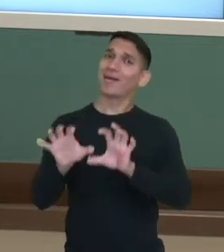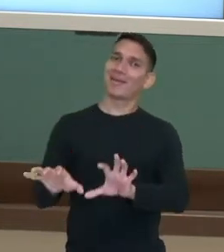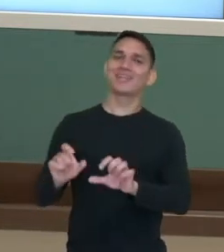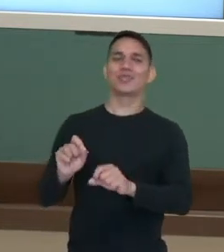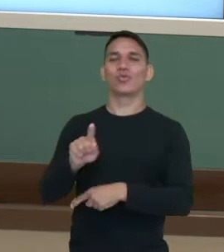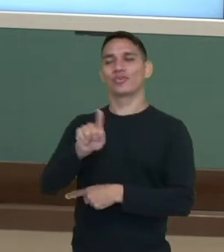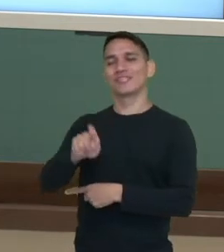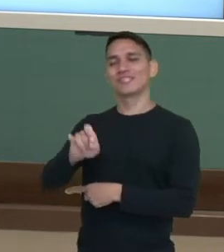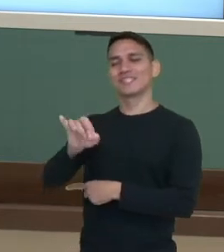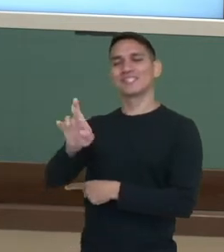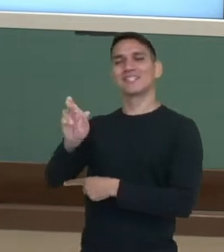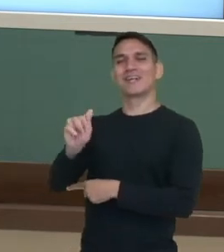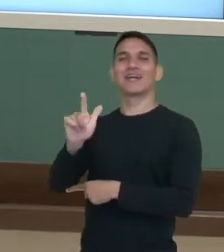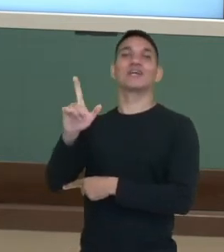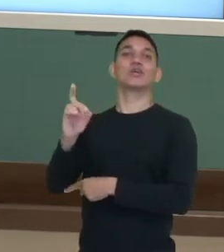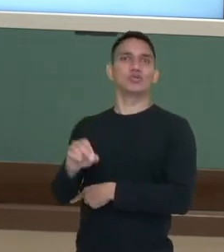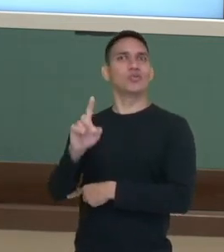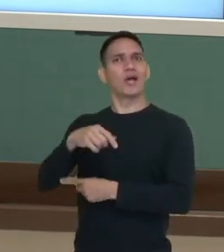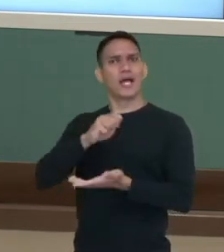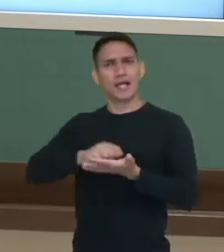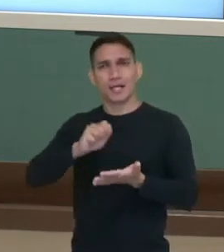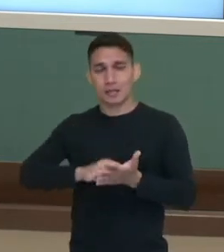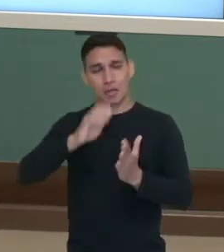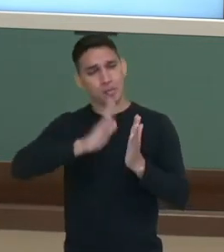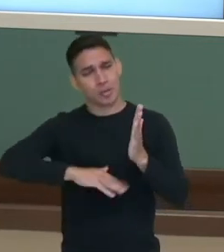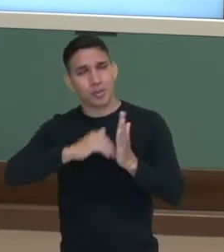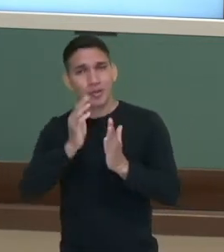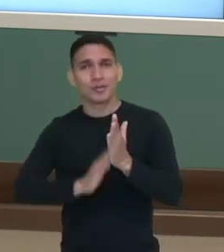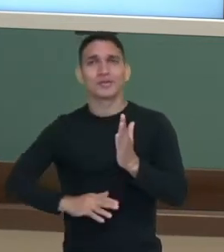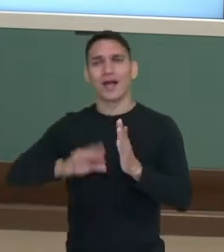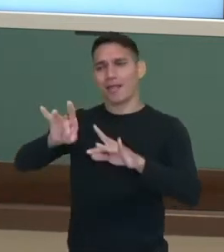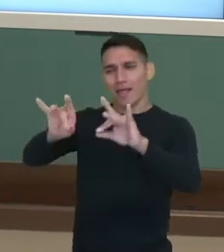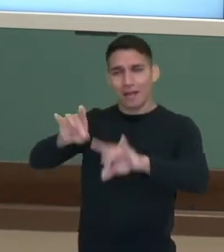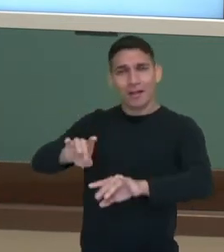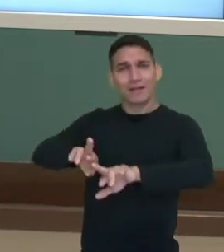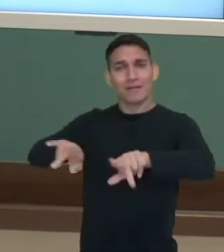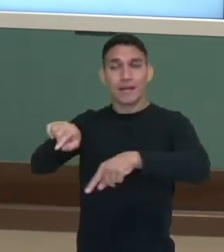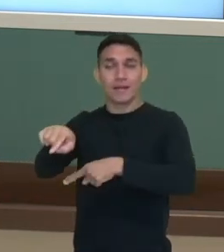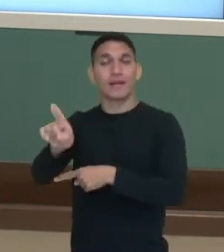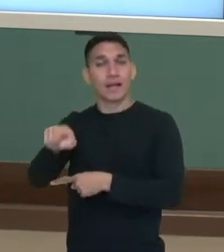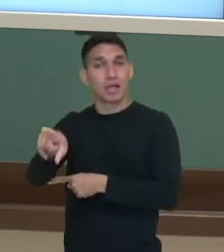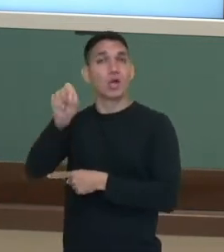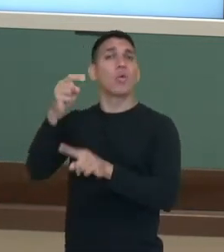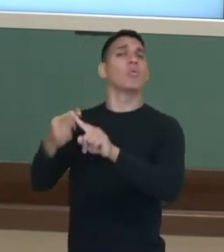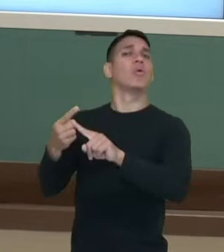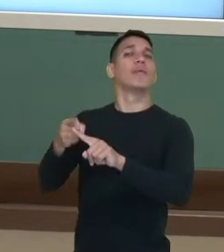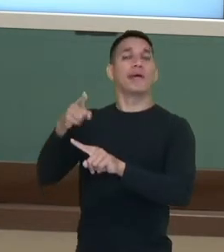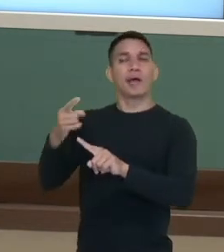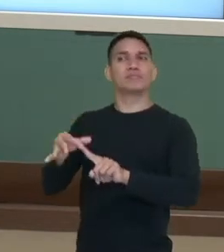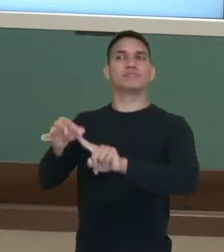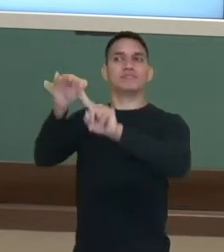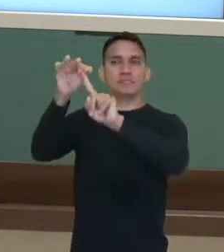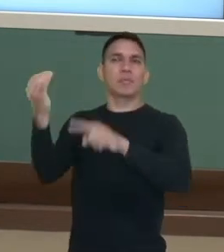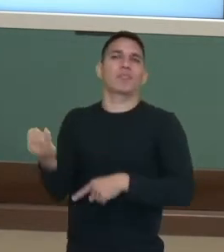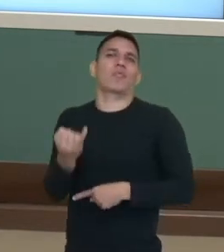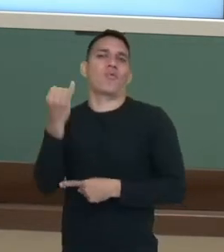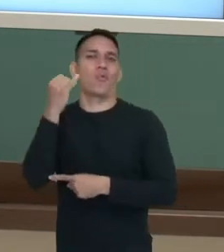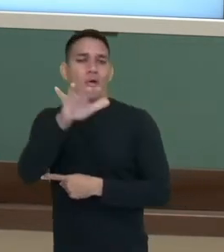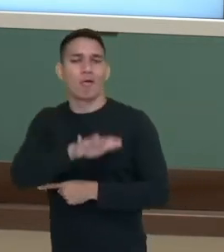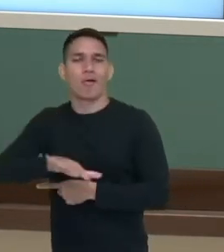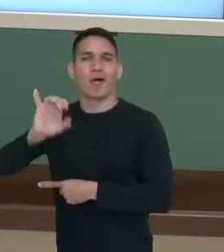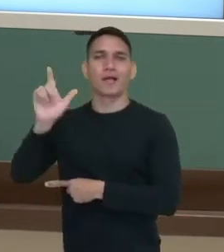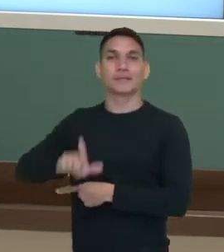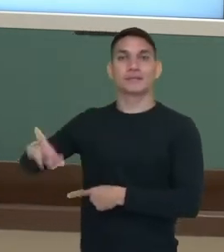é o Ziraldo, escritor, pintor, teatrólogo, como vimos. Por que ele foi escolhido? Pela sua relevância, sua importância na